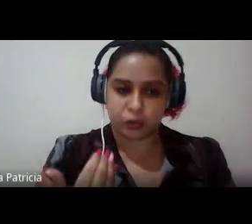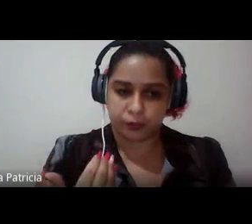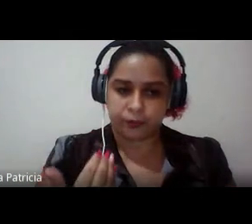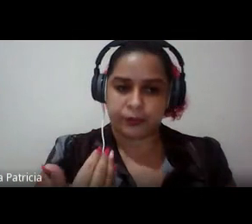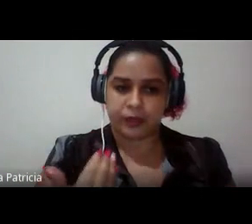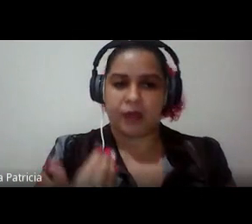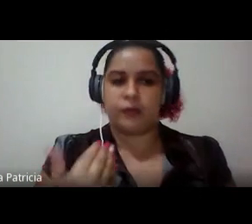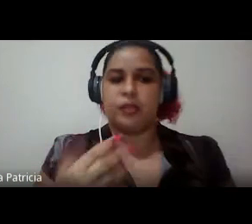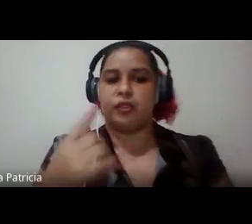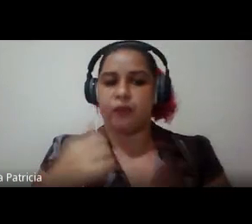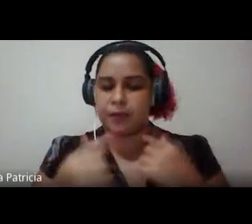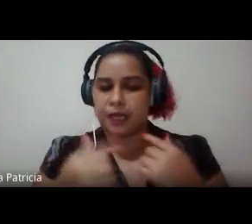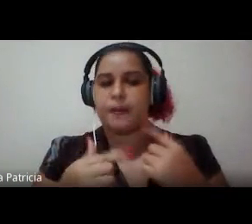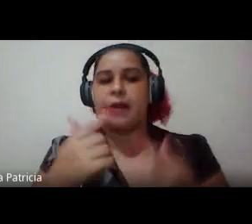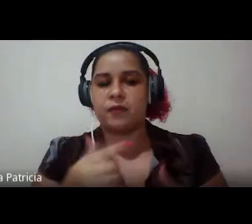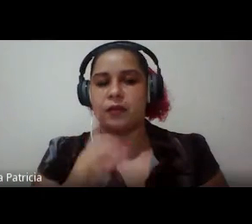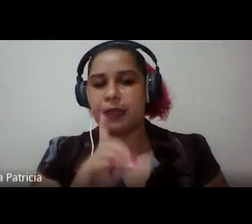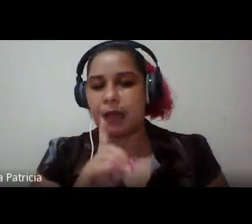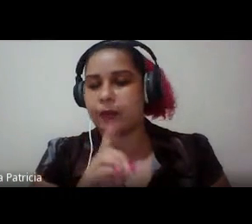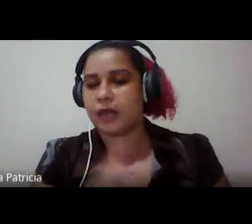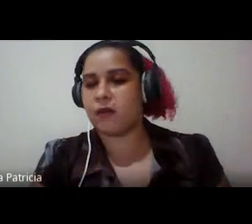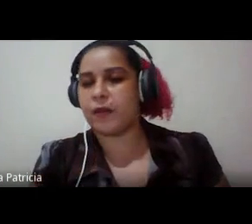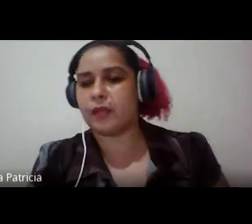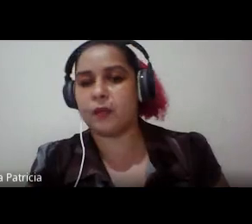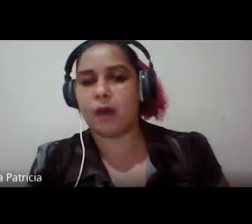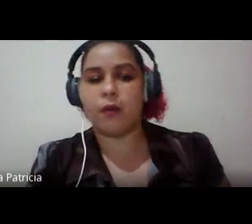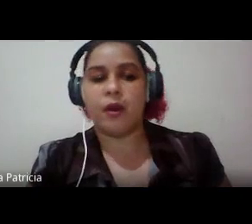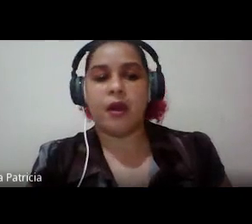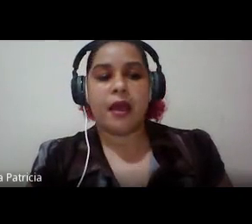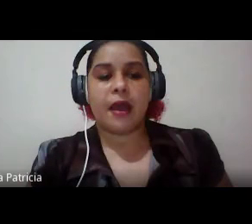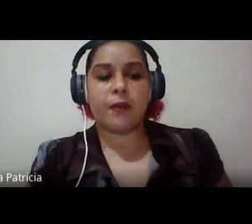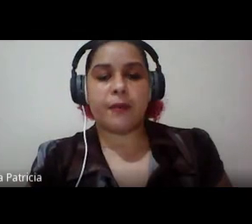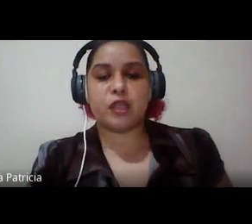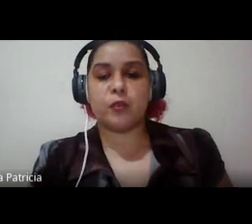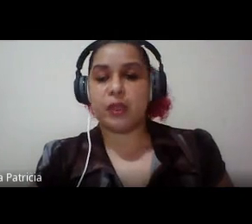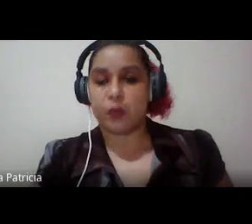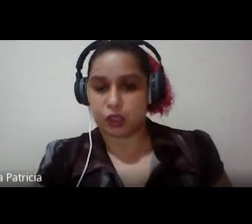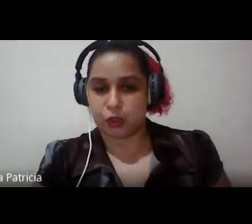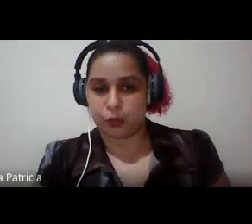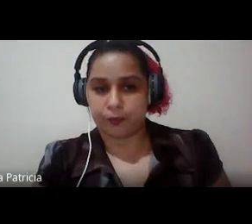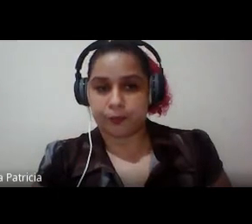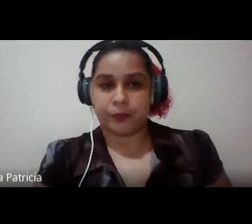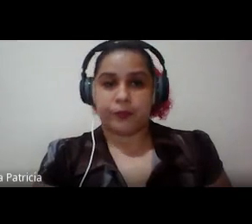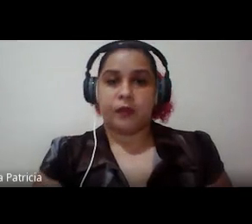linguístico. Tá? Quando a gente for explicar os parâmetros, eu vou explicar por que o alfabeto manual é um empréstimo